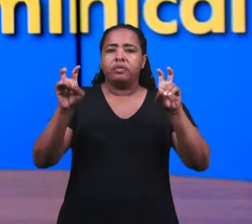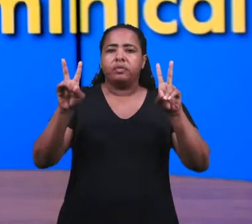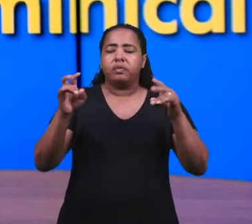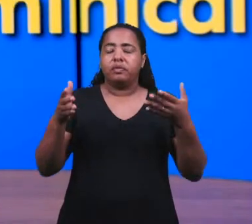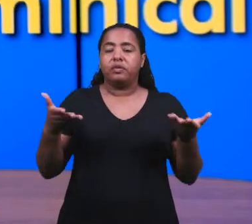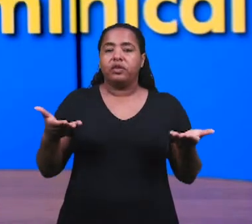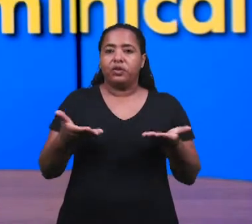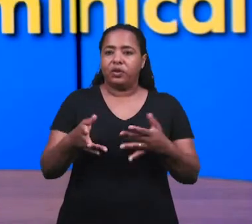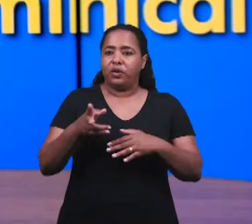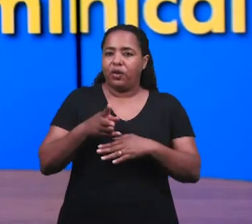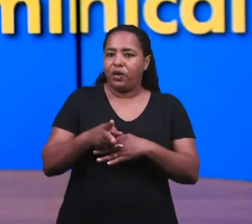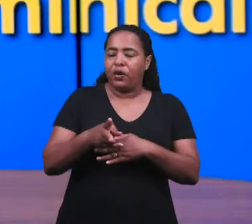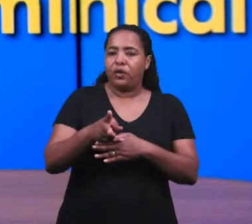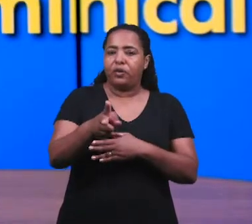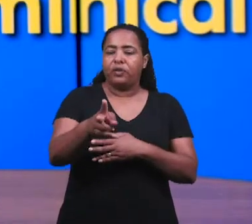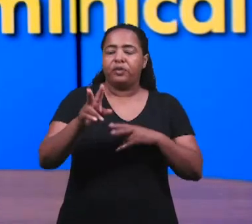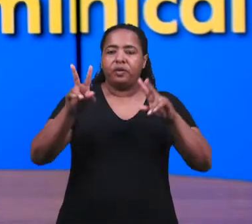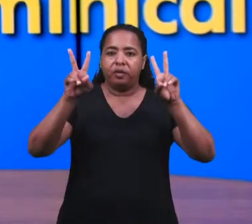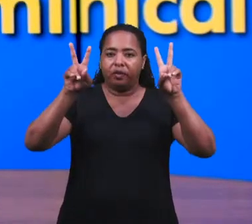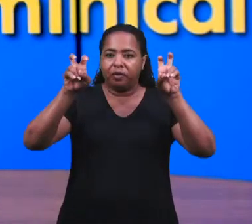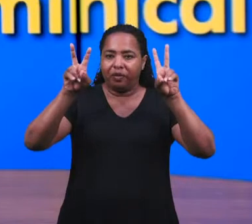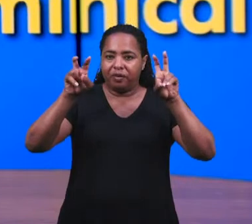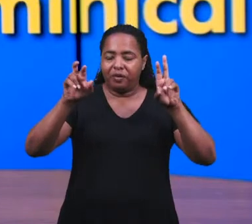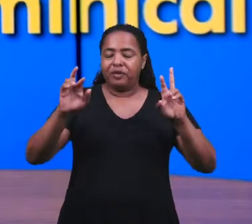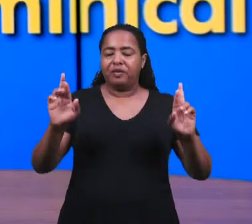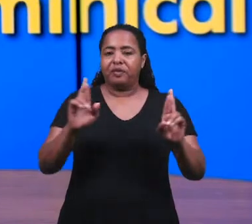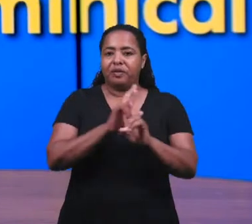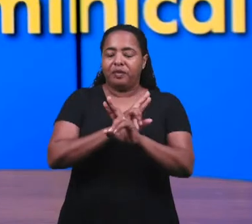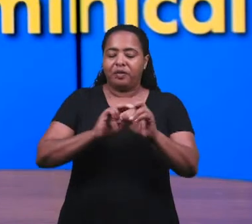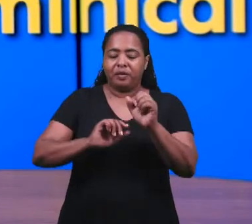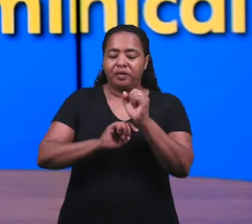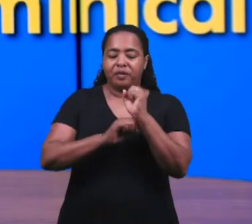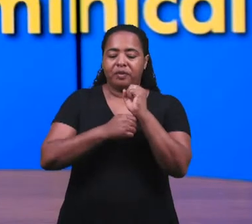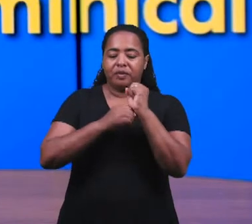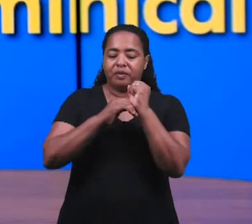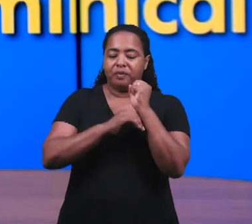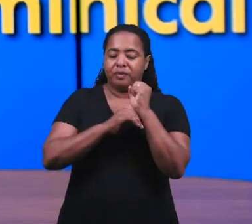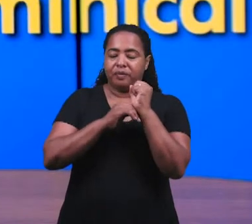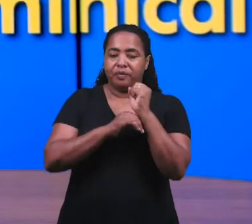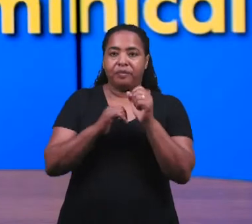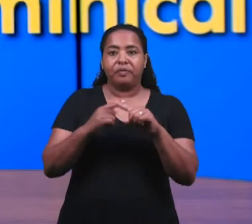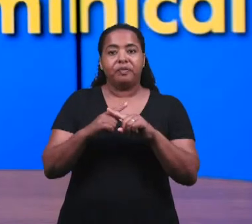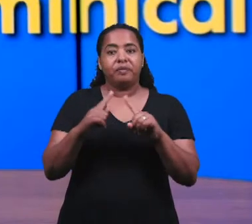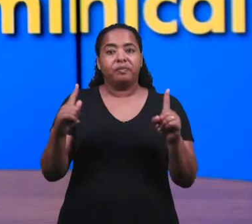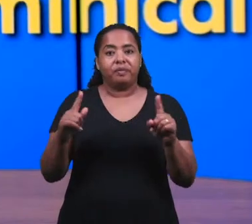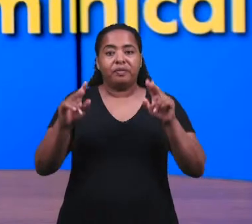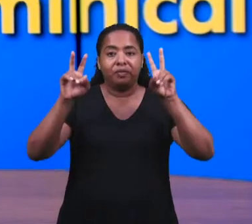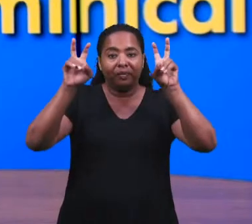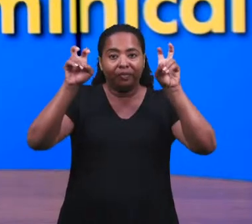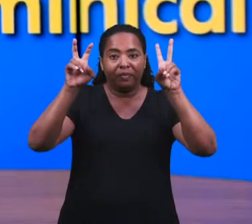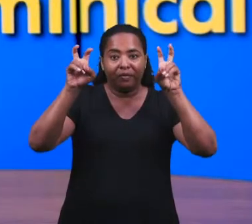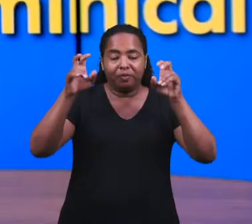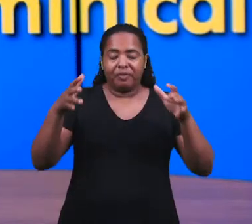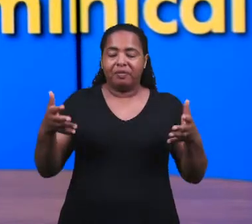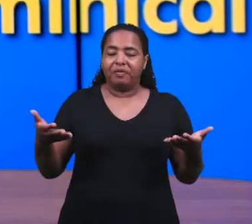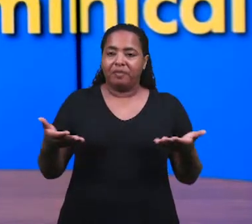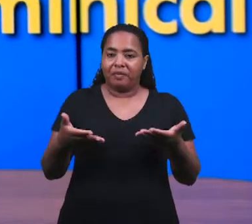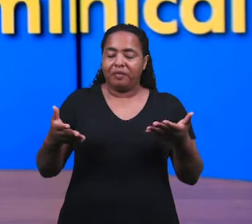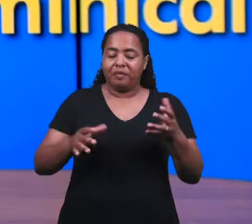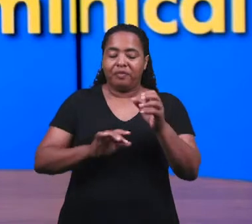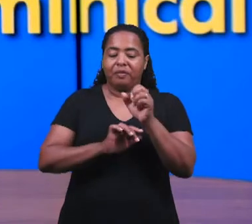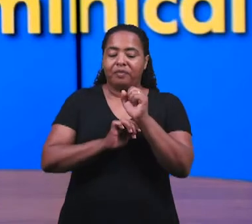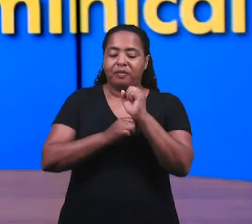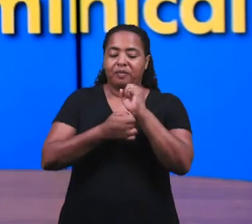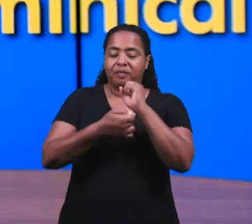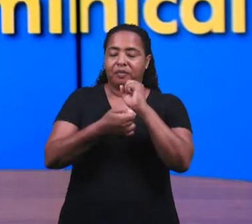um assunto que continua ainda no tema relacionado aos mistérios. Só que desta vez o nosso tema será